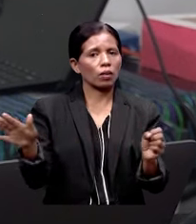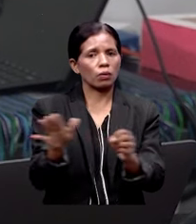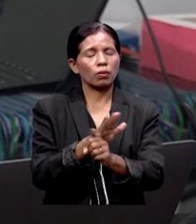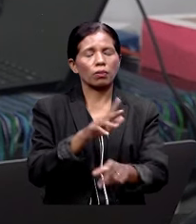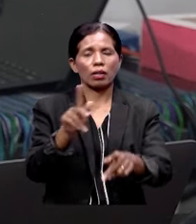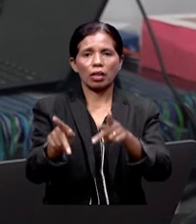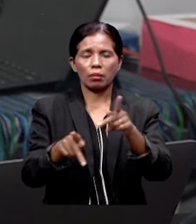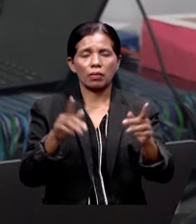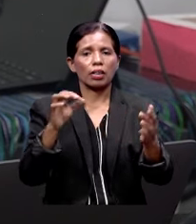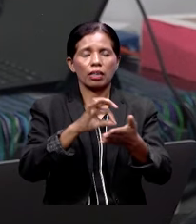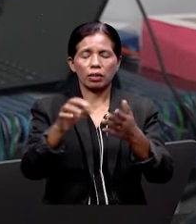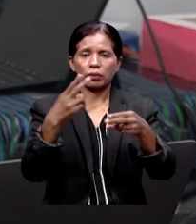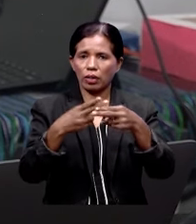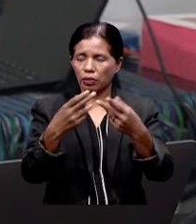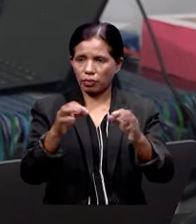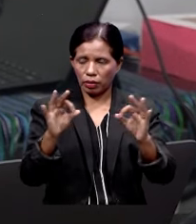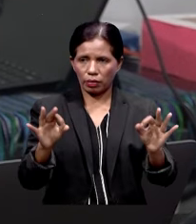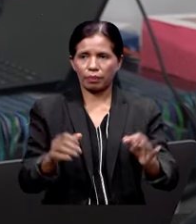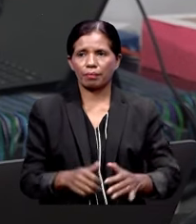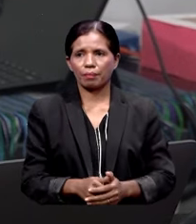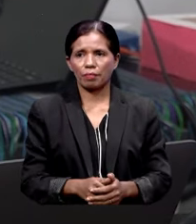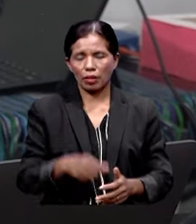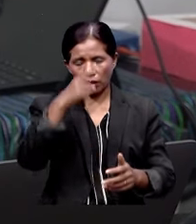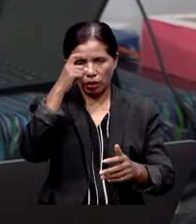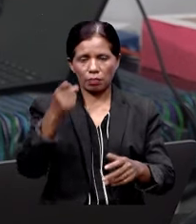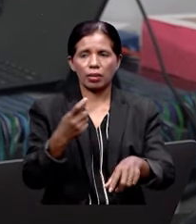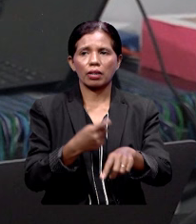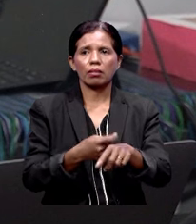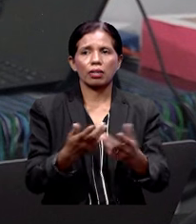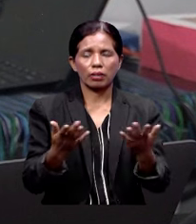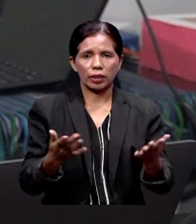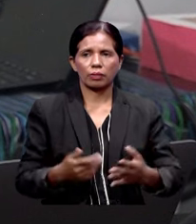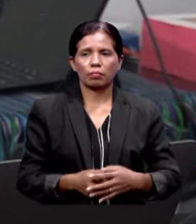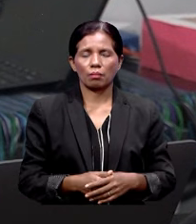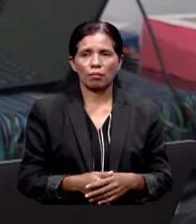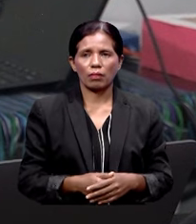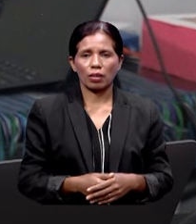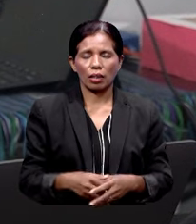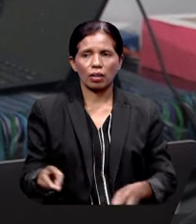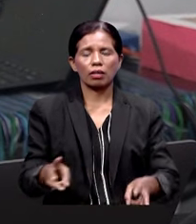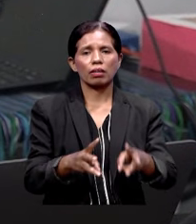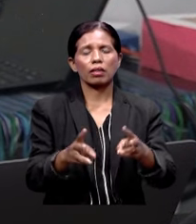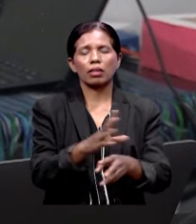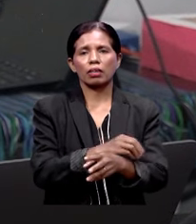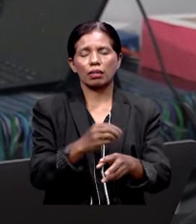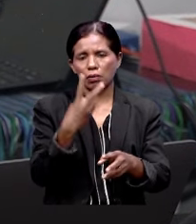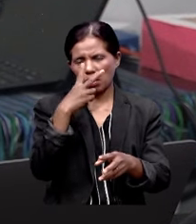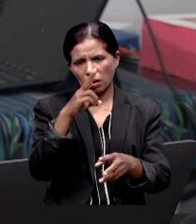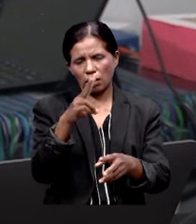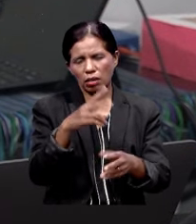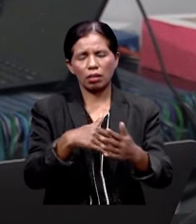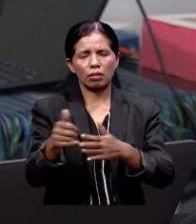quer dizer lamentável ne ia situação de nebe. O ia dala ruma